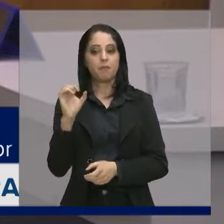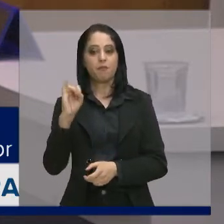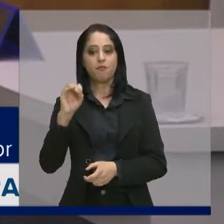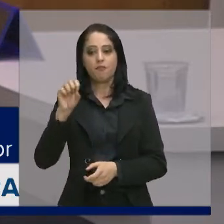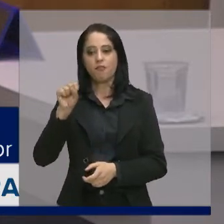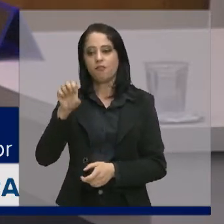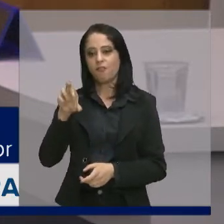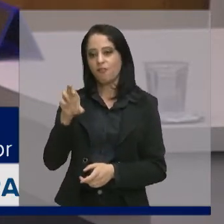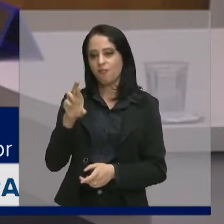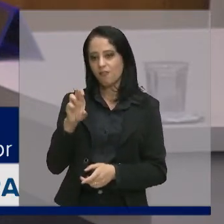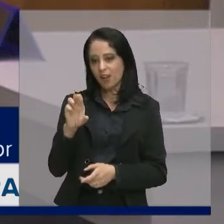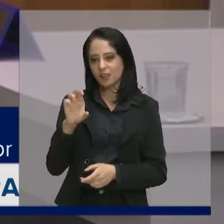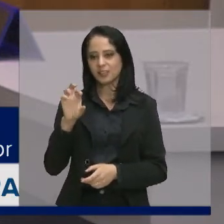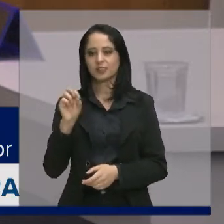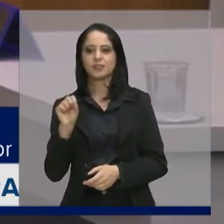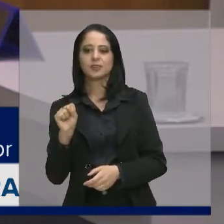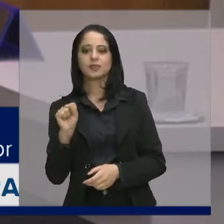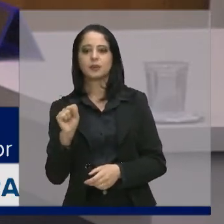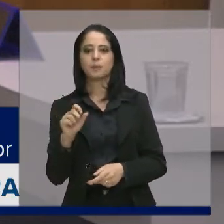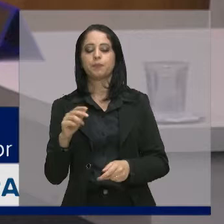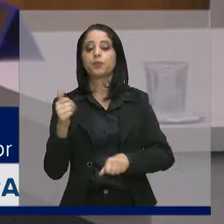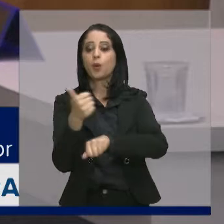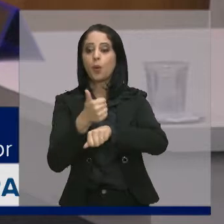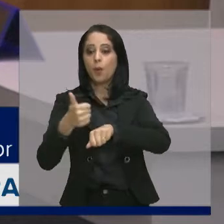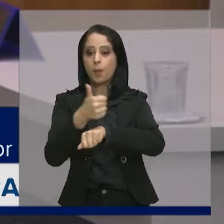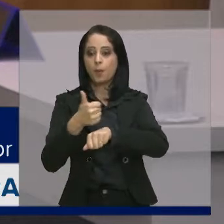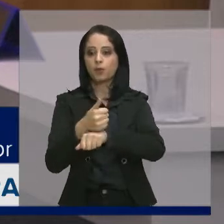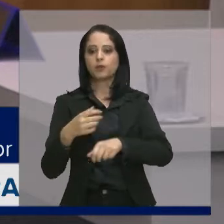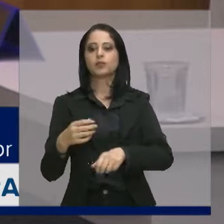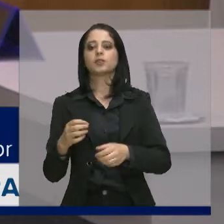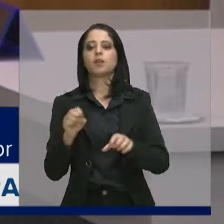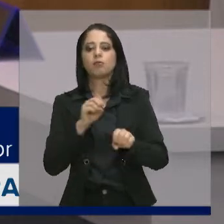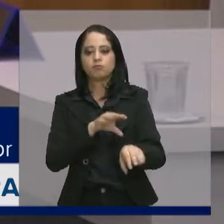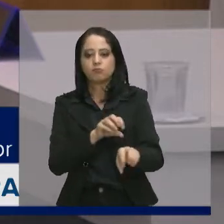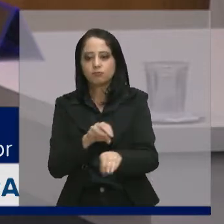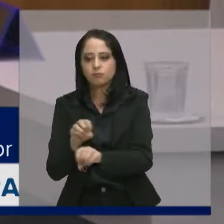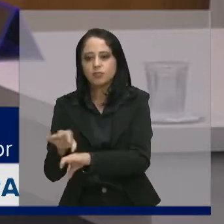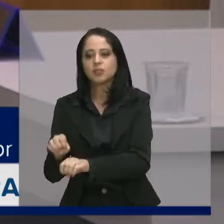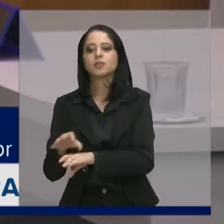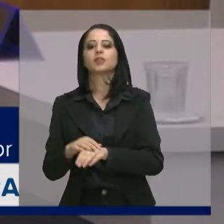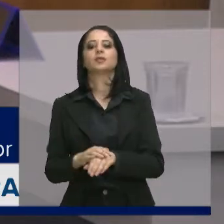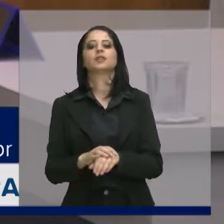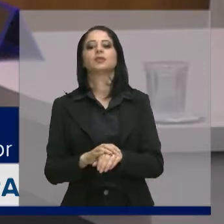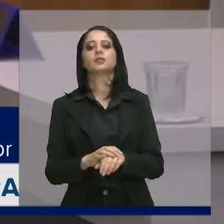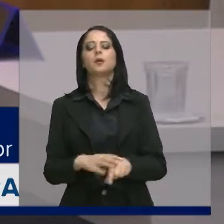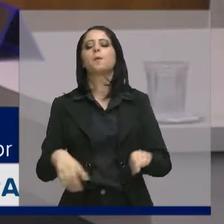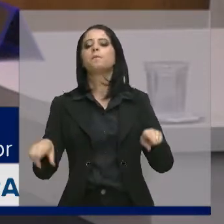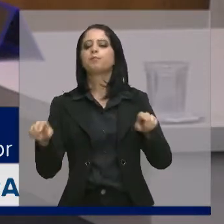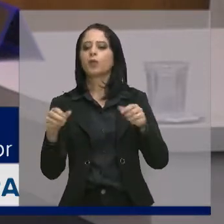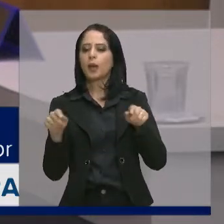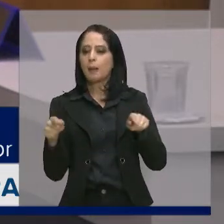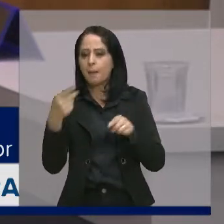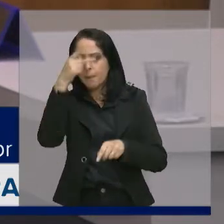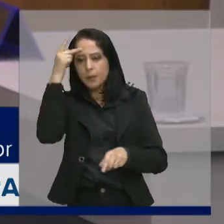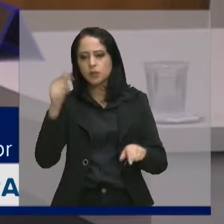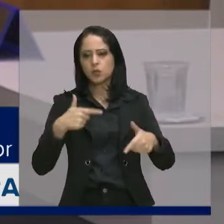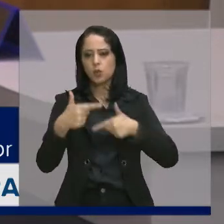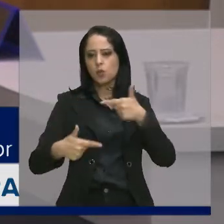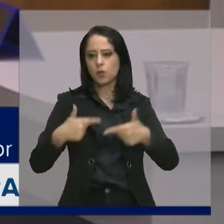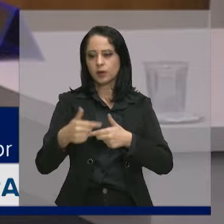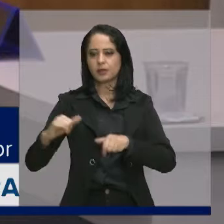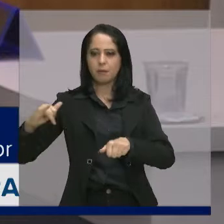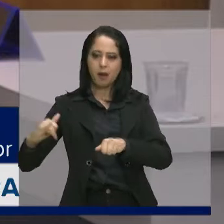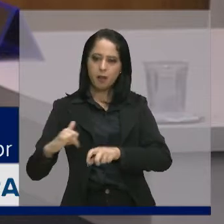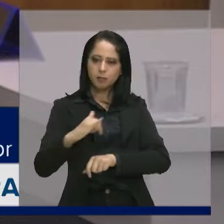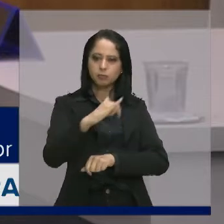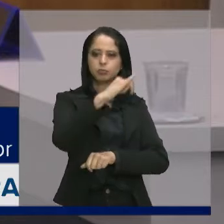Campos. Profissionais da educação de 40 a 44 anos, aeroportuários, poderão tomar a primeira dose da vacina contra o Covid